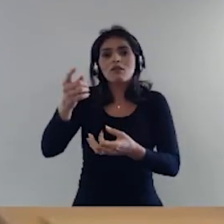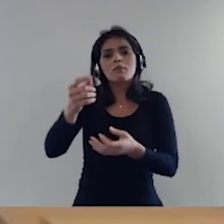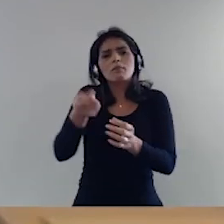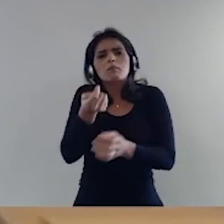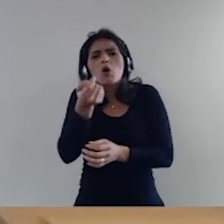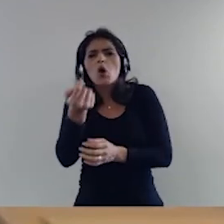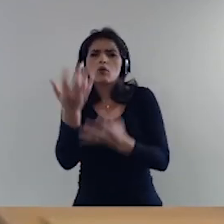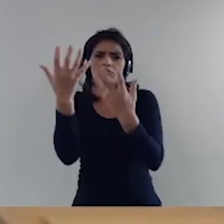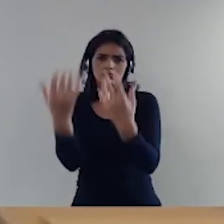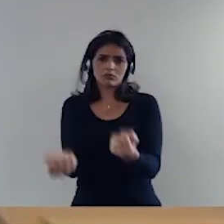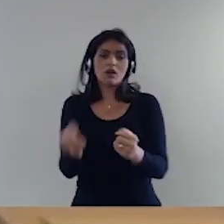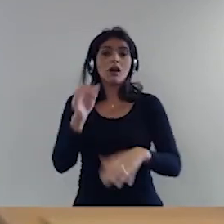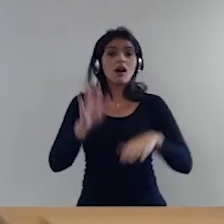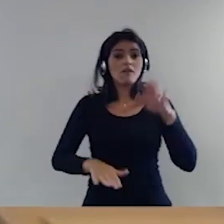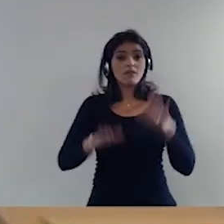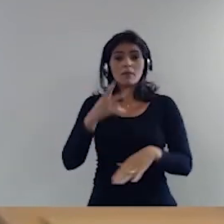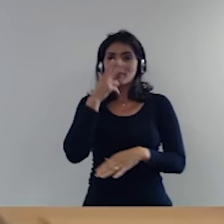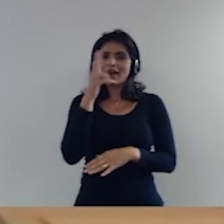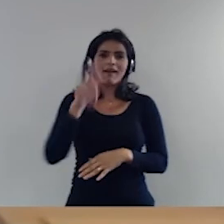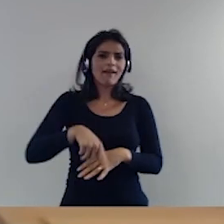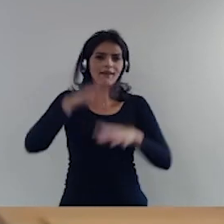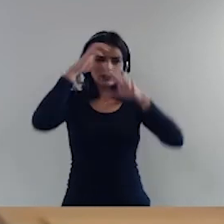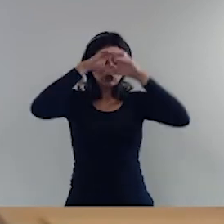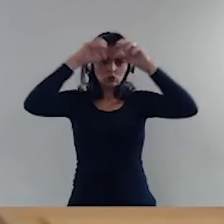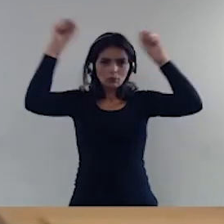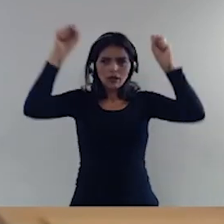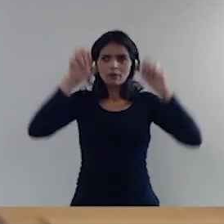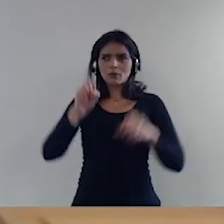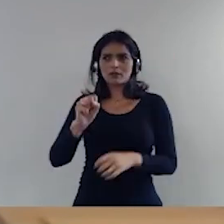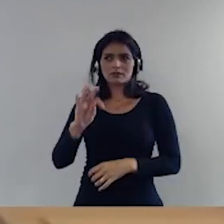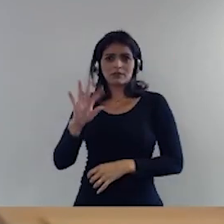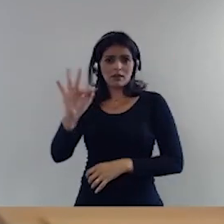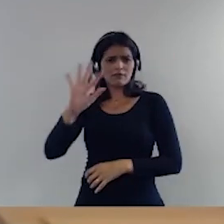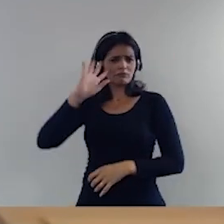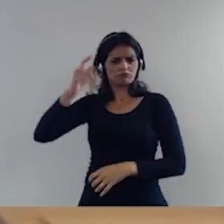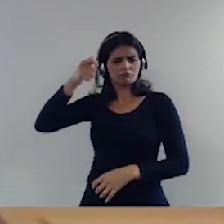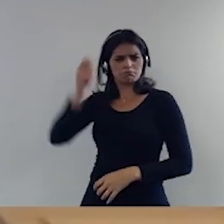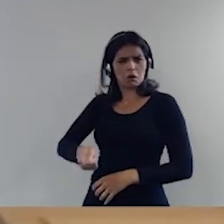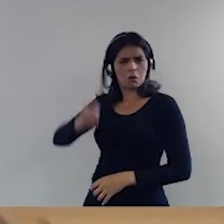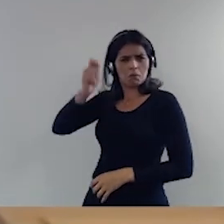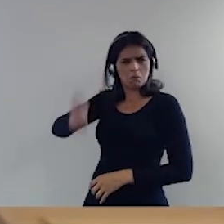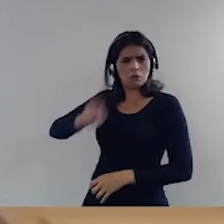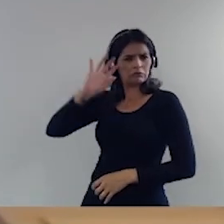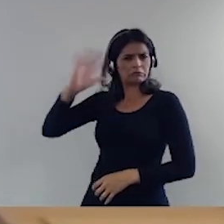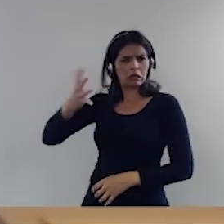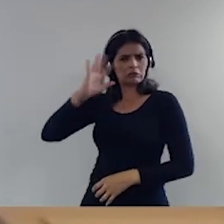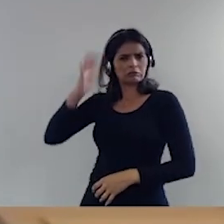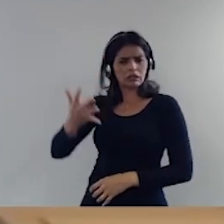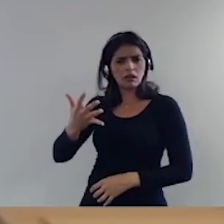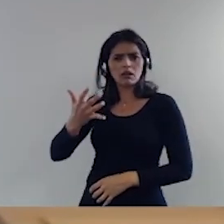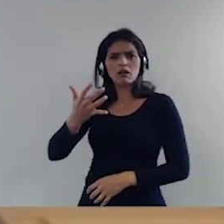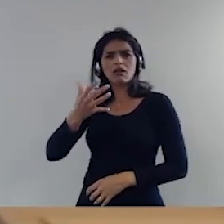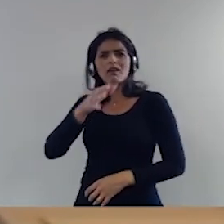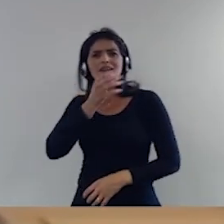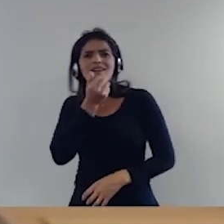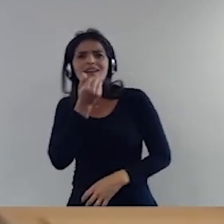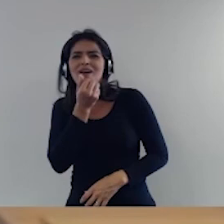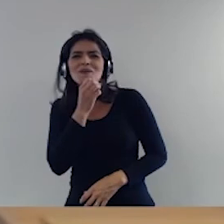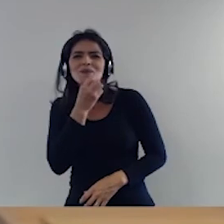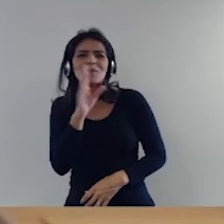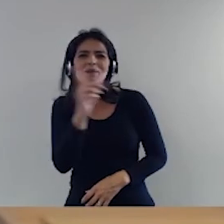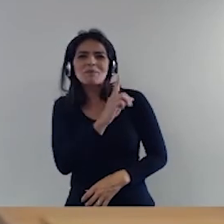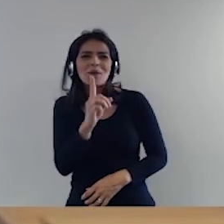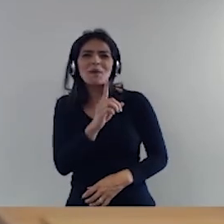se tem a percepção de que o Supremo está decidindo, e muitas vezes desfavoravelmente ao governo